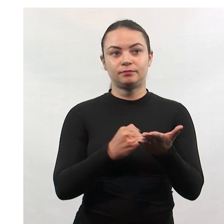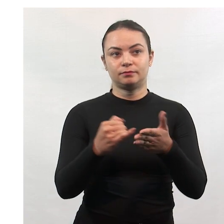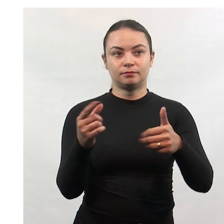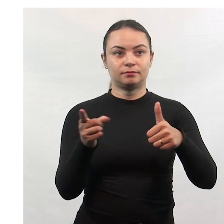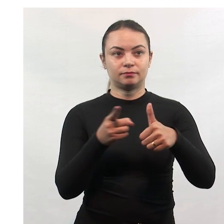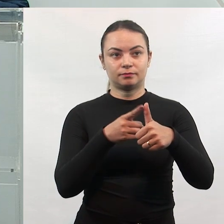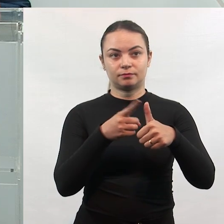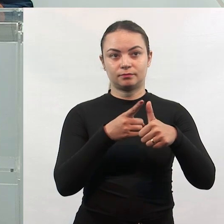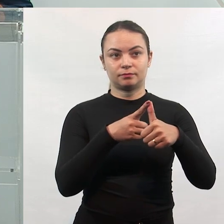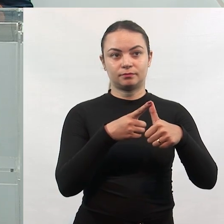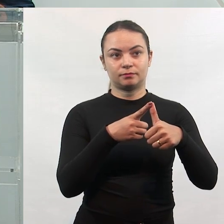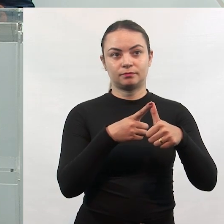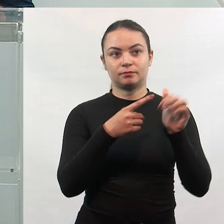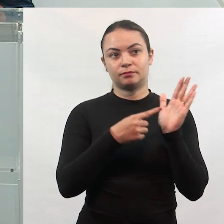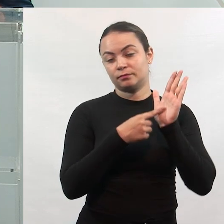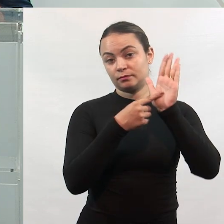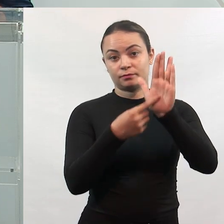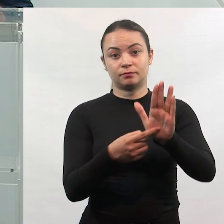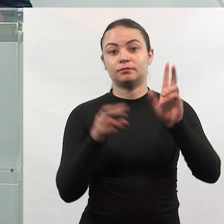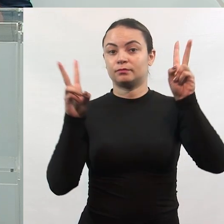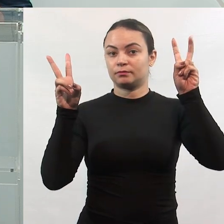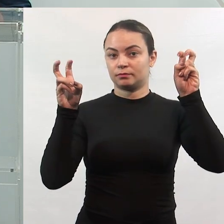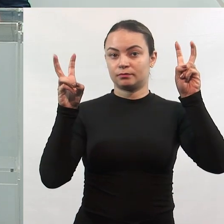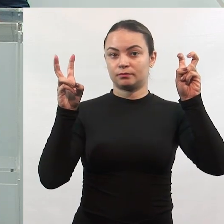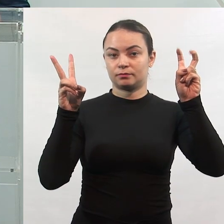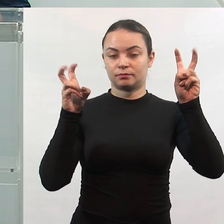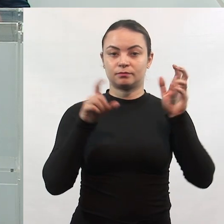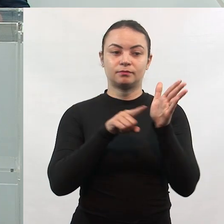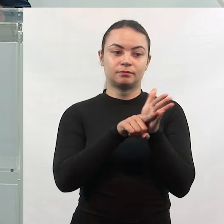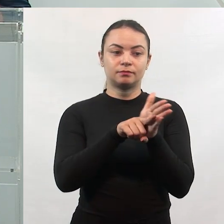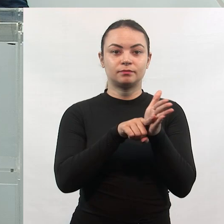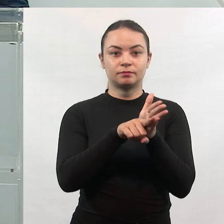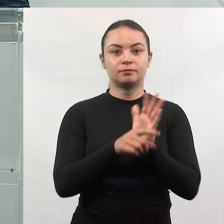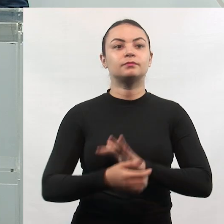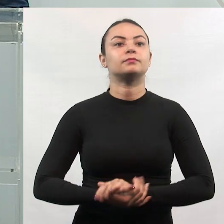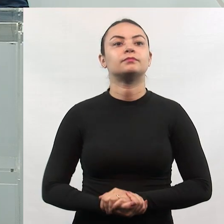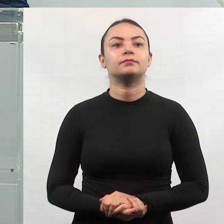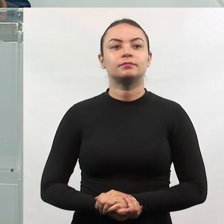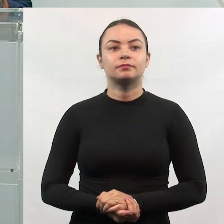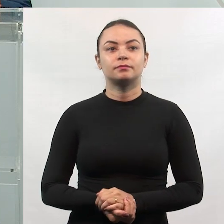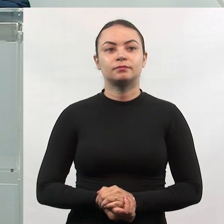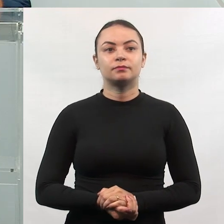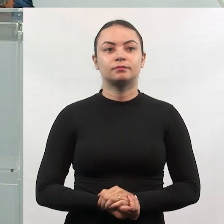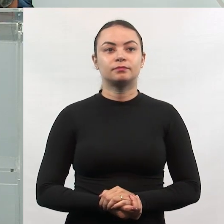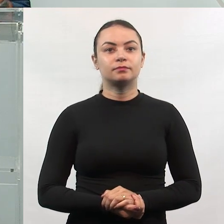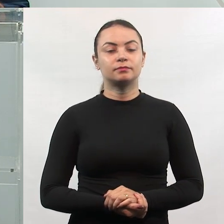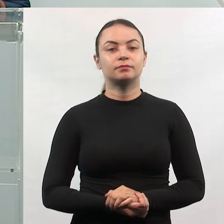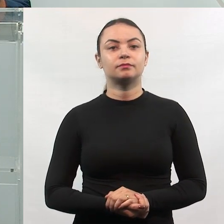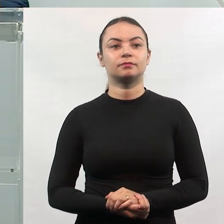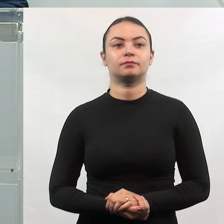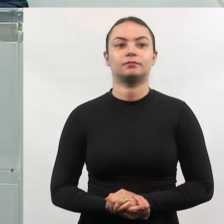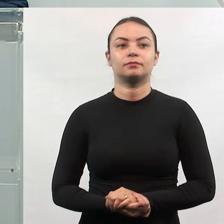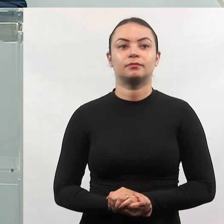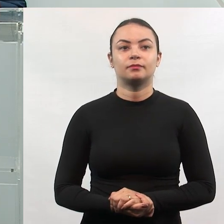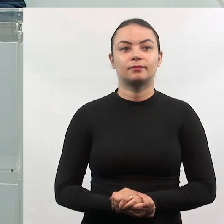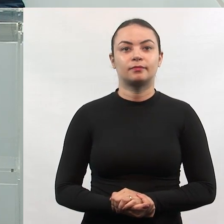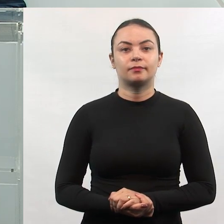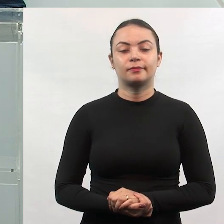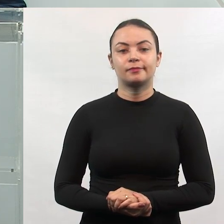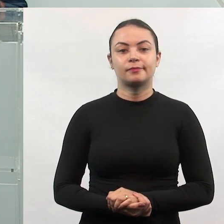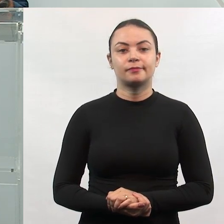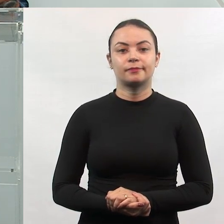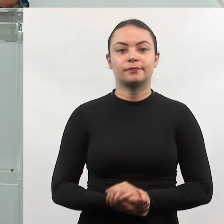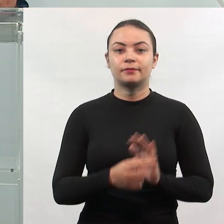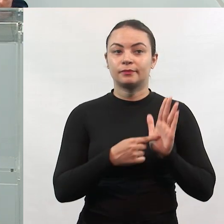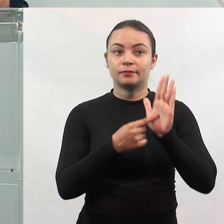é onde a gente apresenta o tema da nossa pesquisa, né? Onde a gente apresenta os elementos